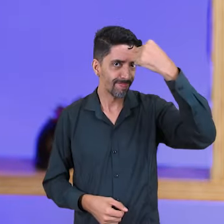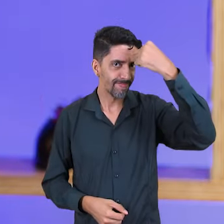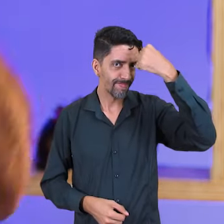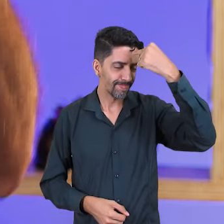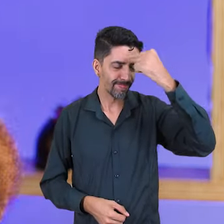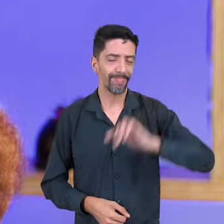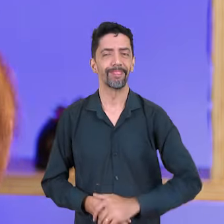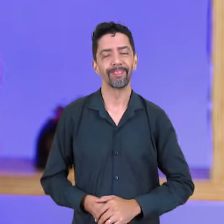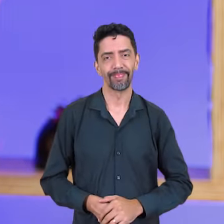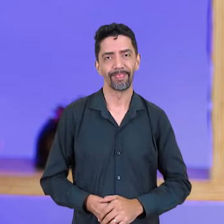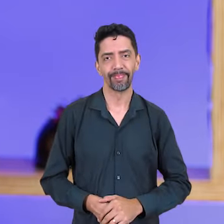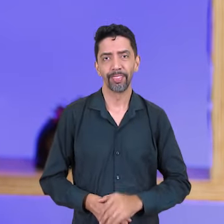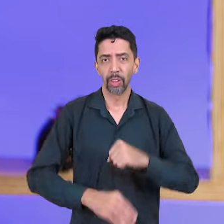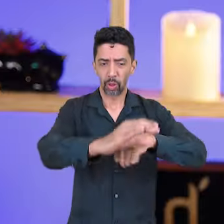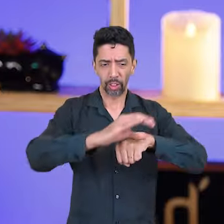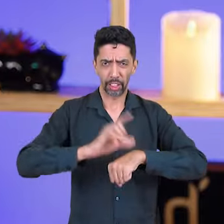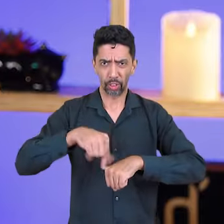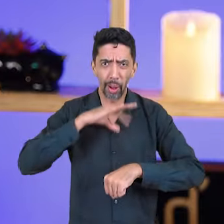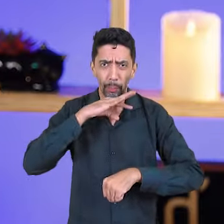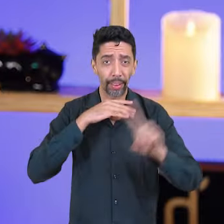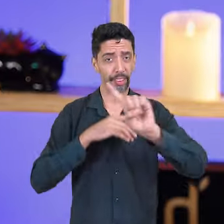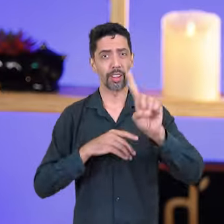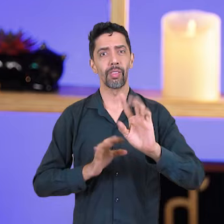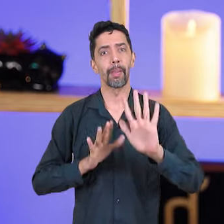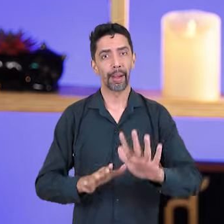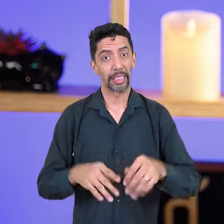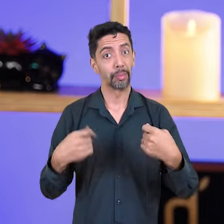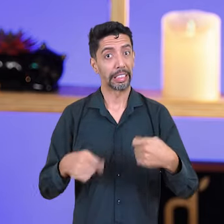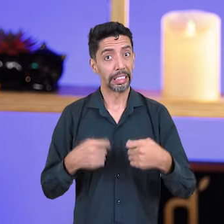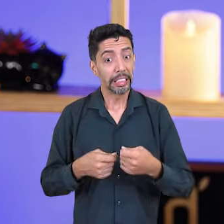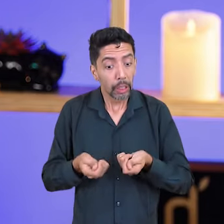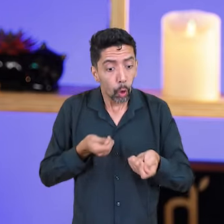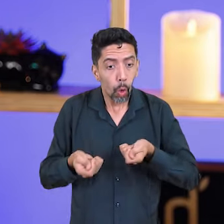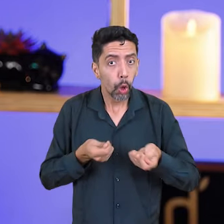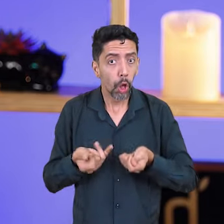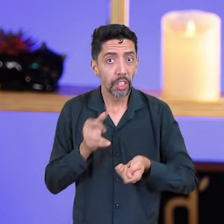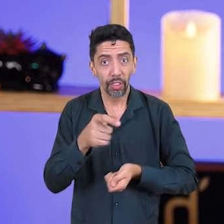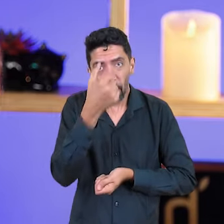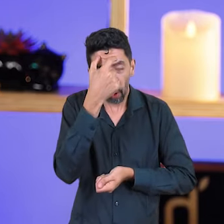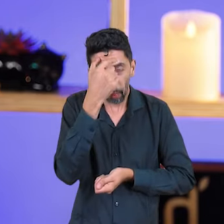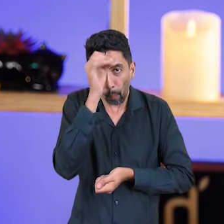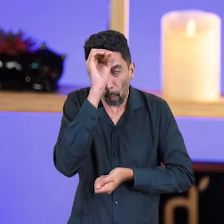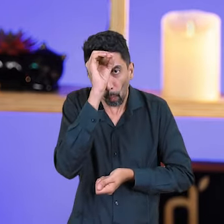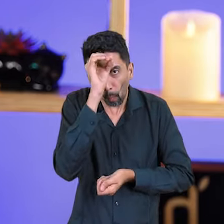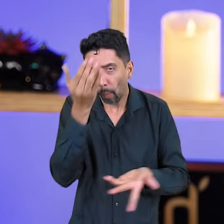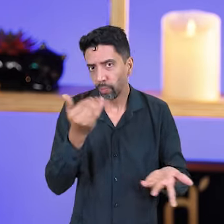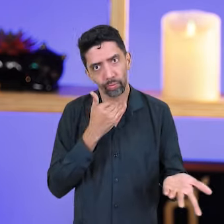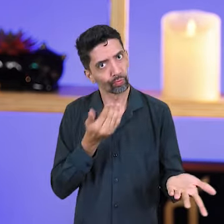tomar água em excesso, pode morrer afogado. Também ter crédito e usar todo esse crédito de uma forma